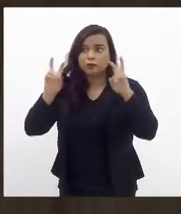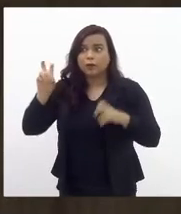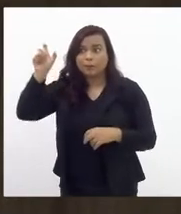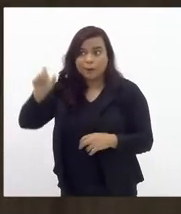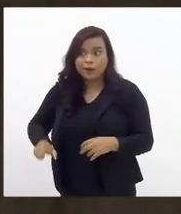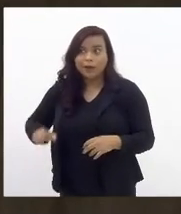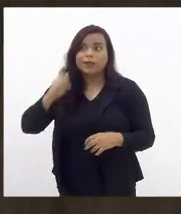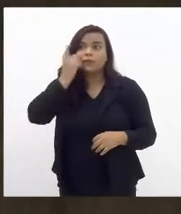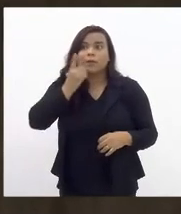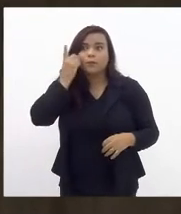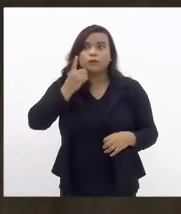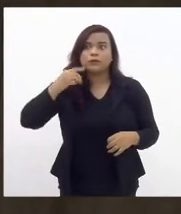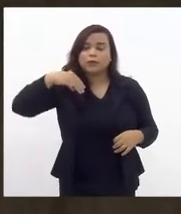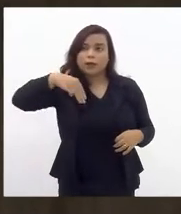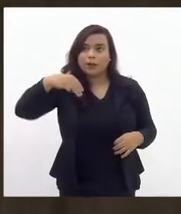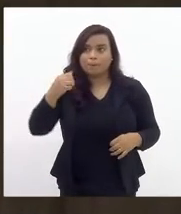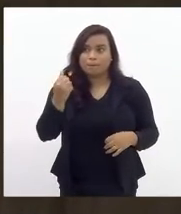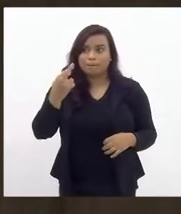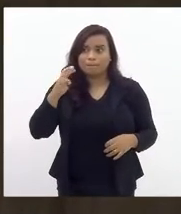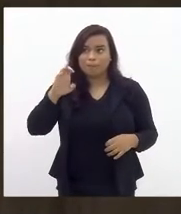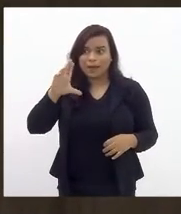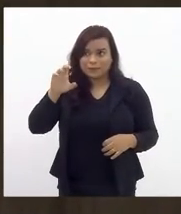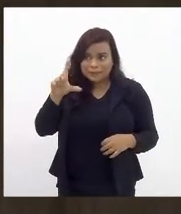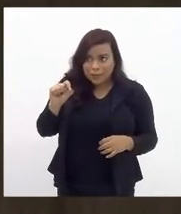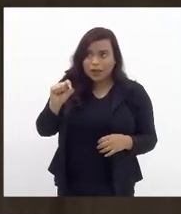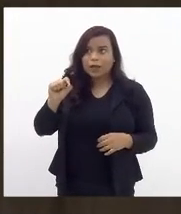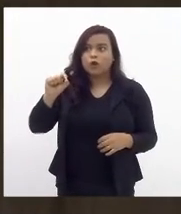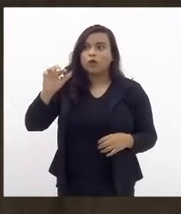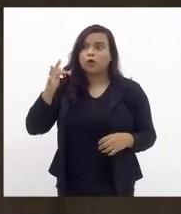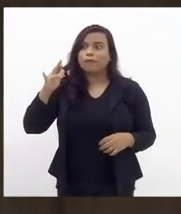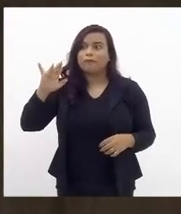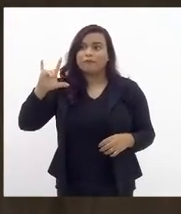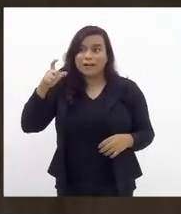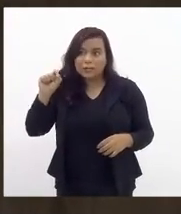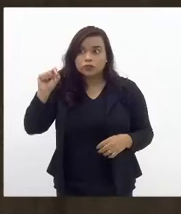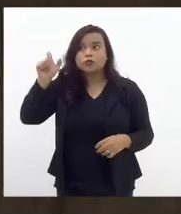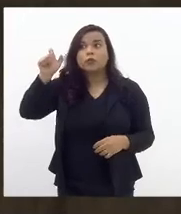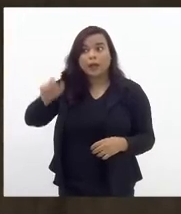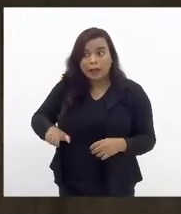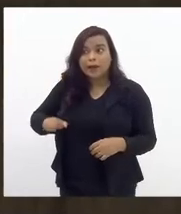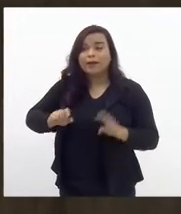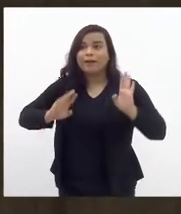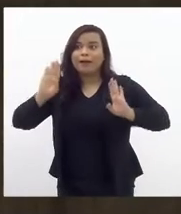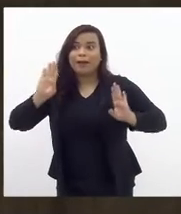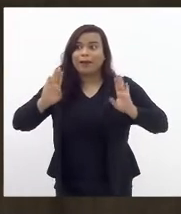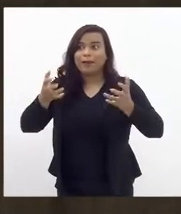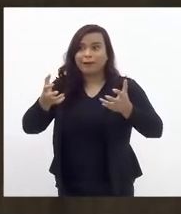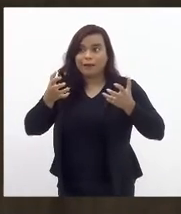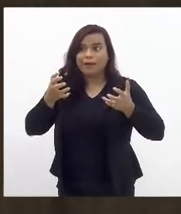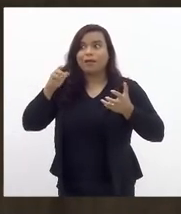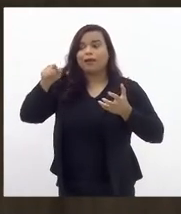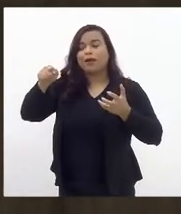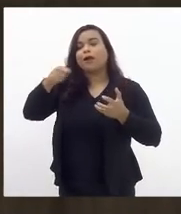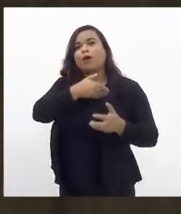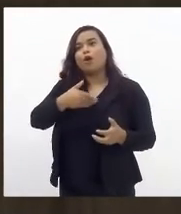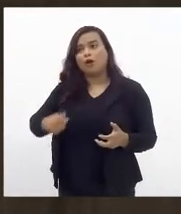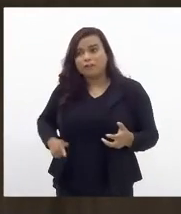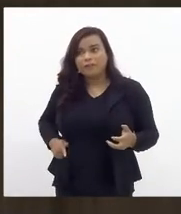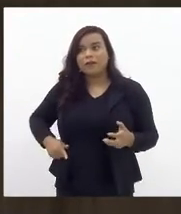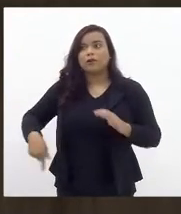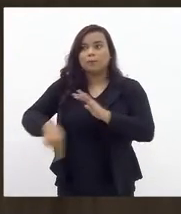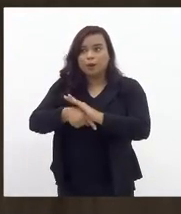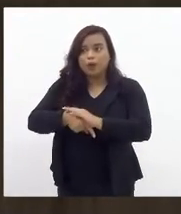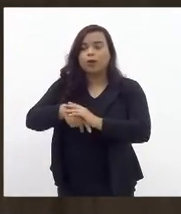nosso pré-candidato ao governo do Rio de Janeiro, que anda com segurança,